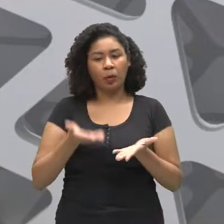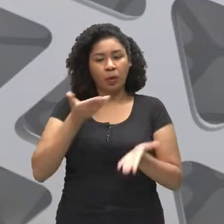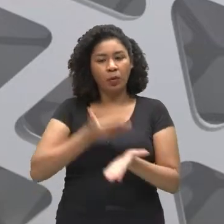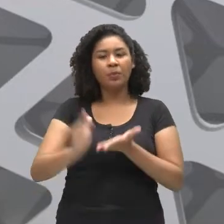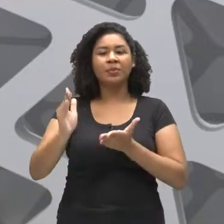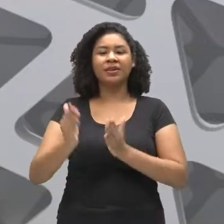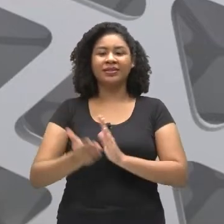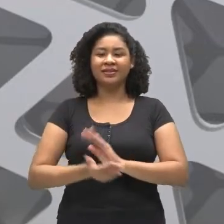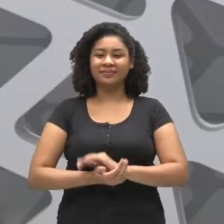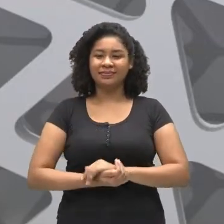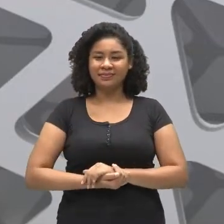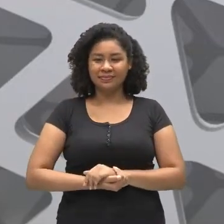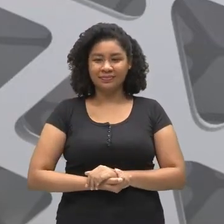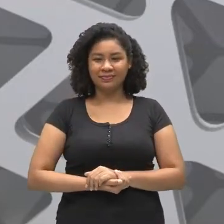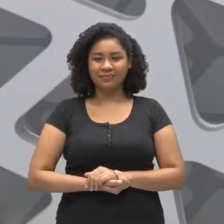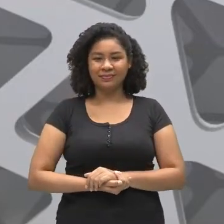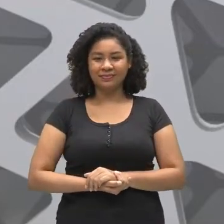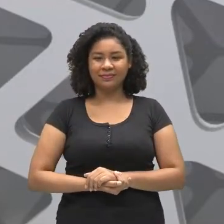aula.